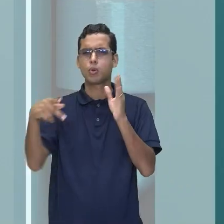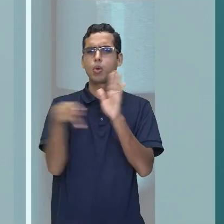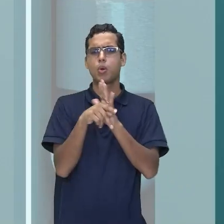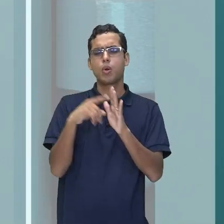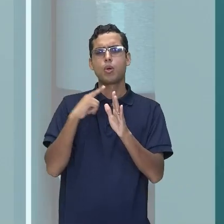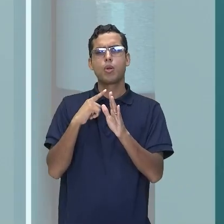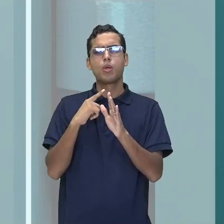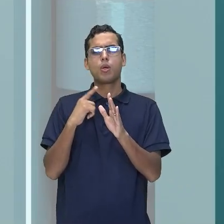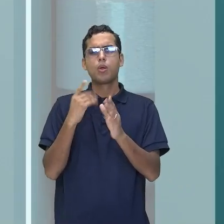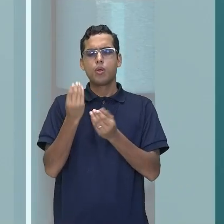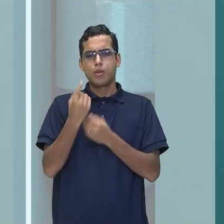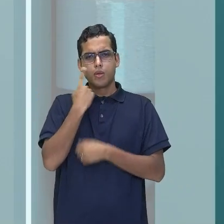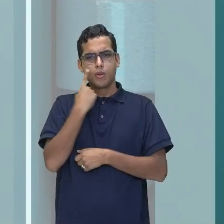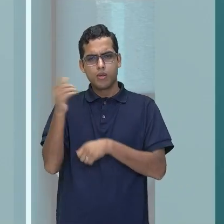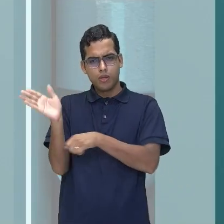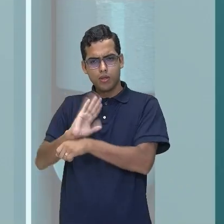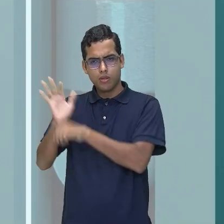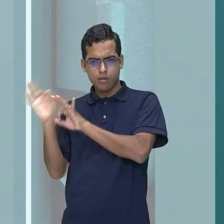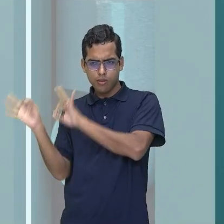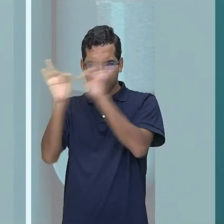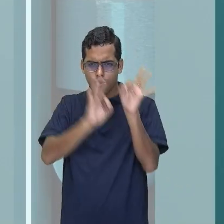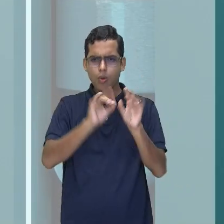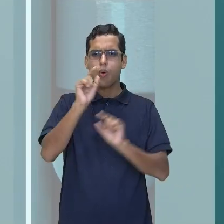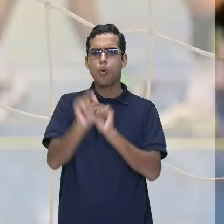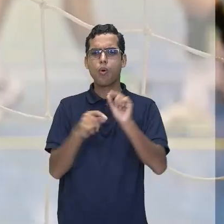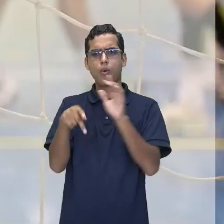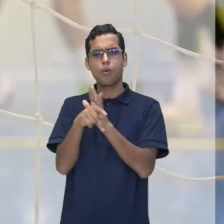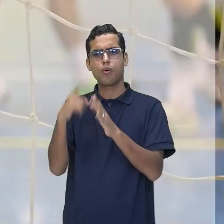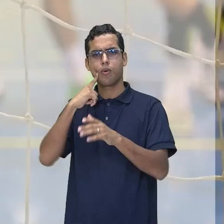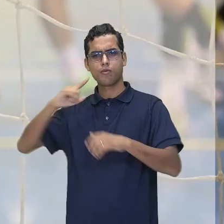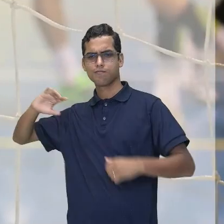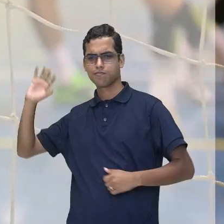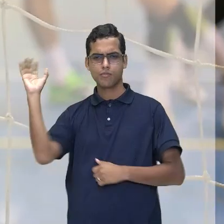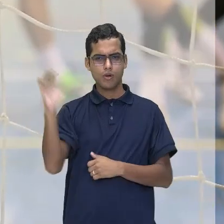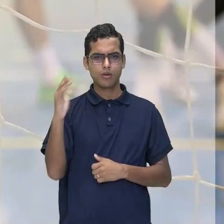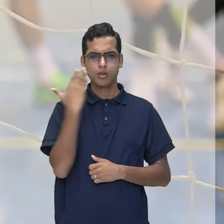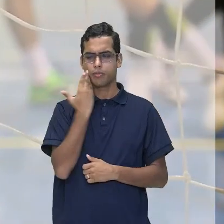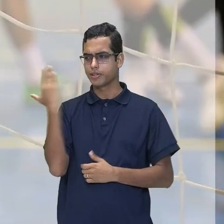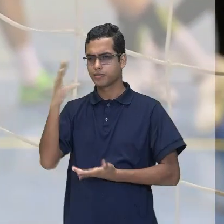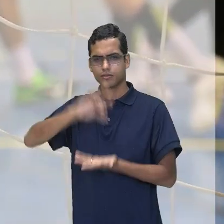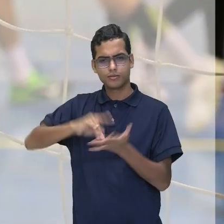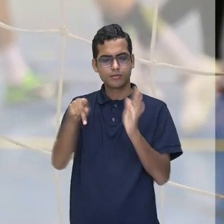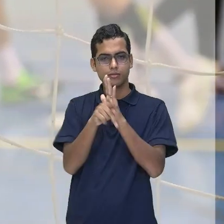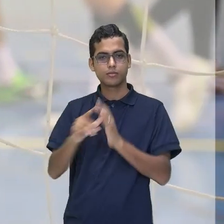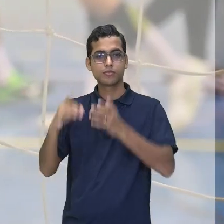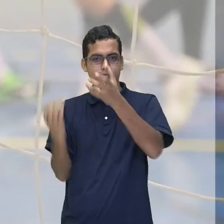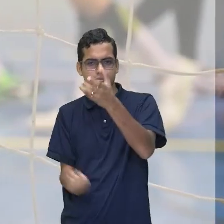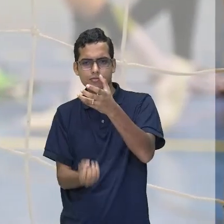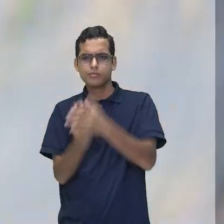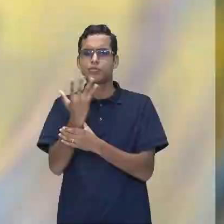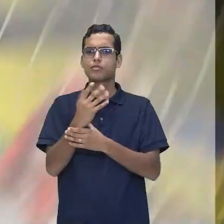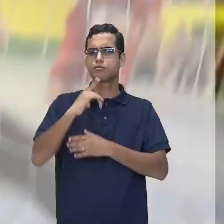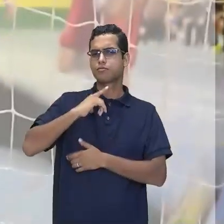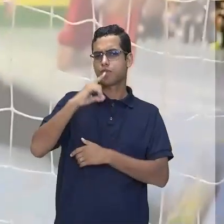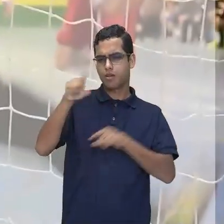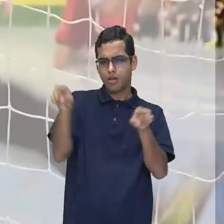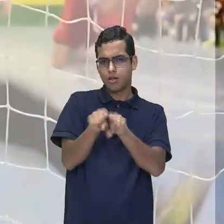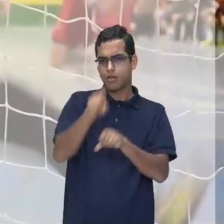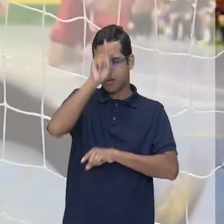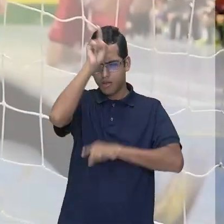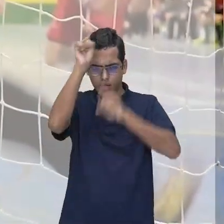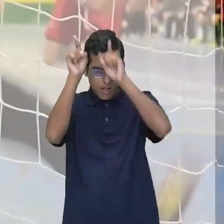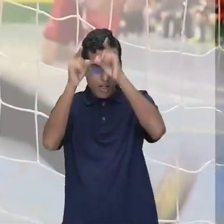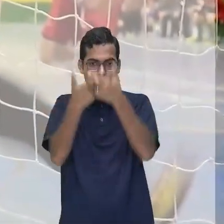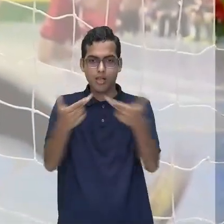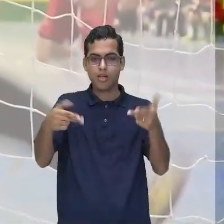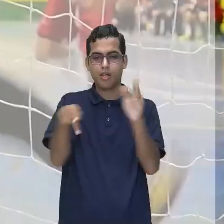convido vocês a assistirem esse vídeo que eu vou mostrar agora. O handebol é um esporte coletivo ágil e rápido, com o